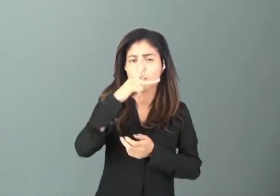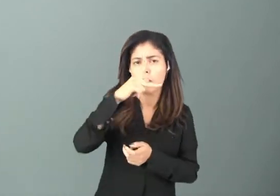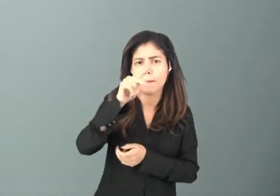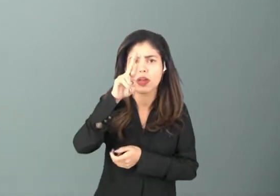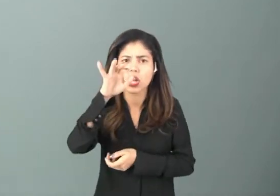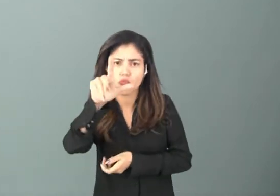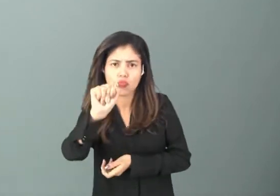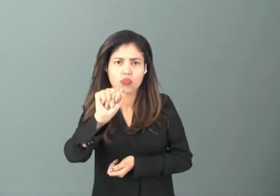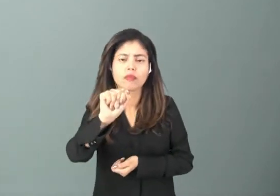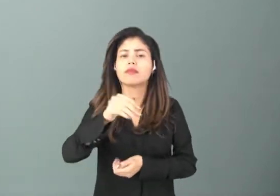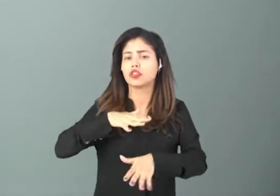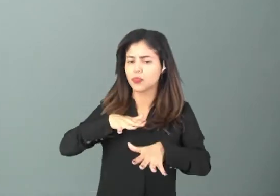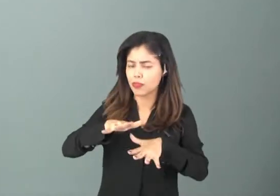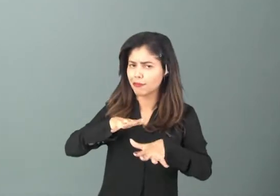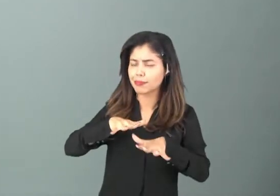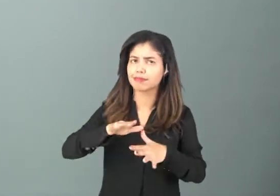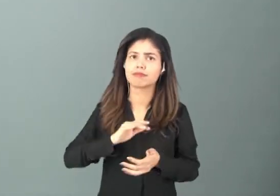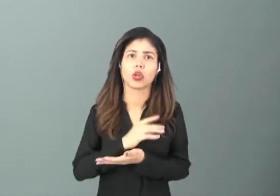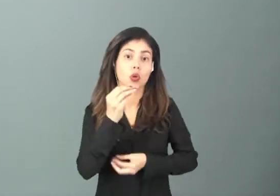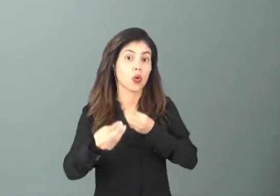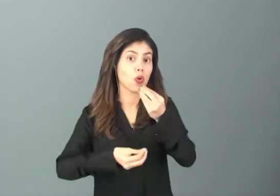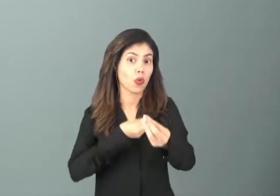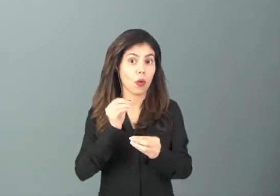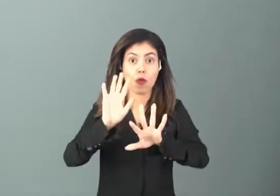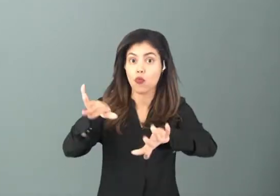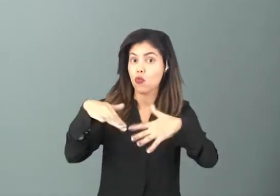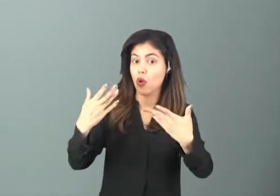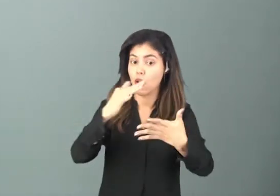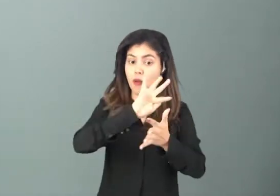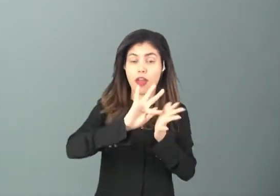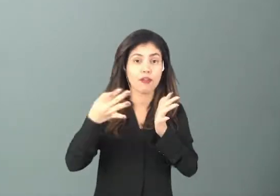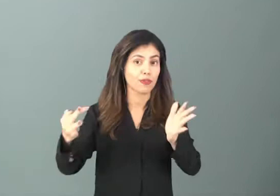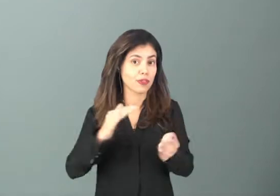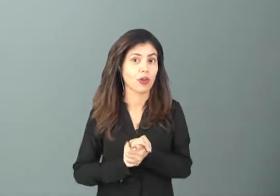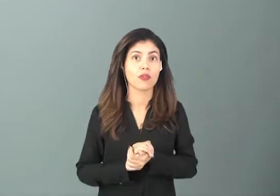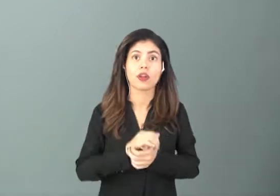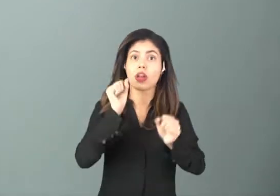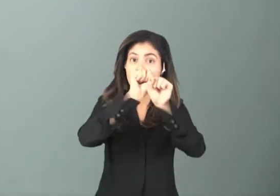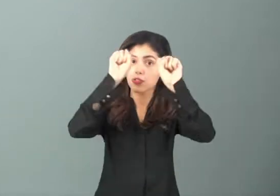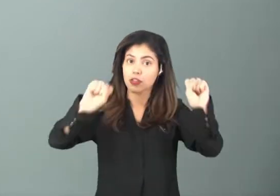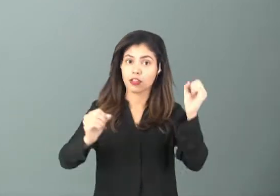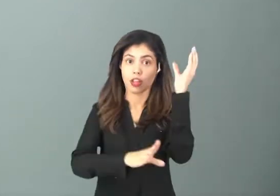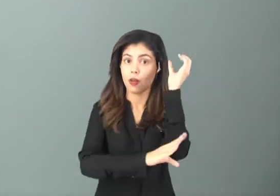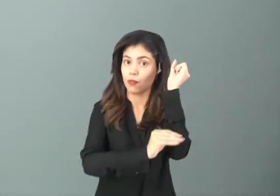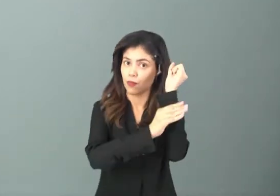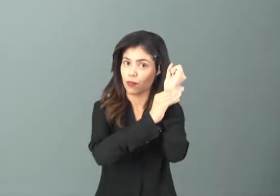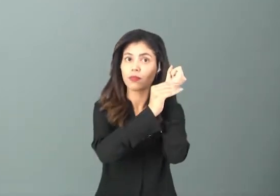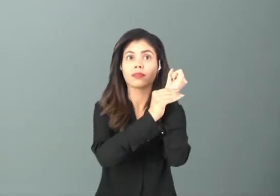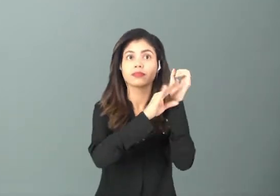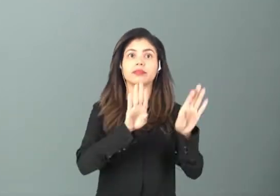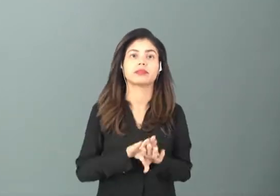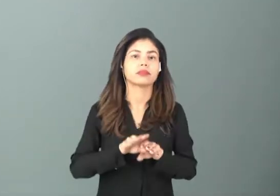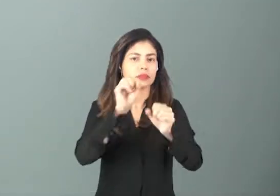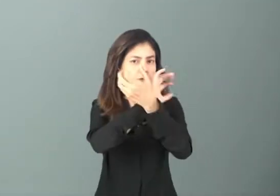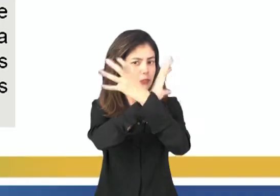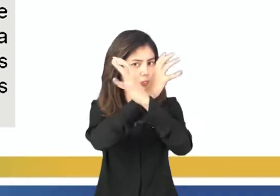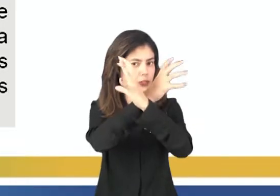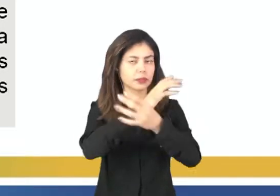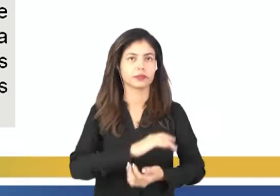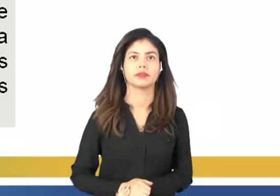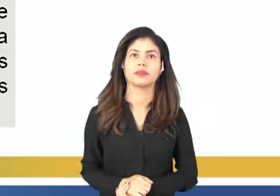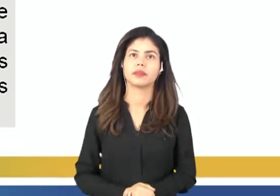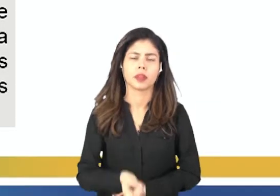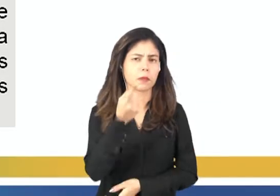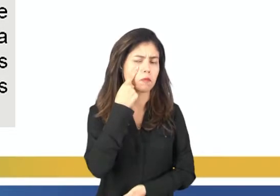vamos entender aí como que é constituído e quais são as funções do sistema muscular e do sistema esquelético vamos lá